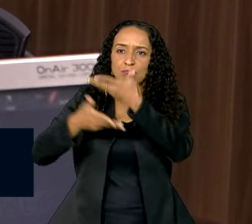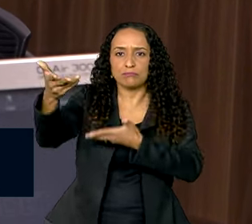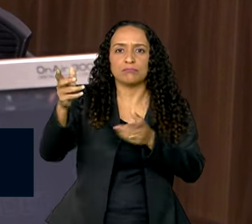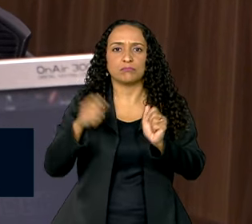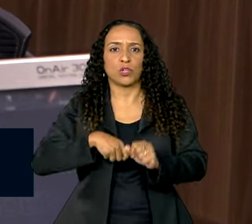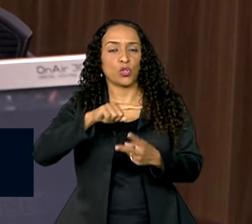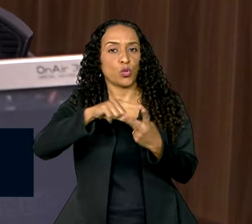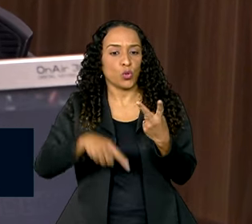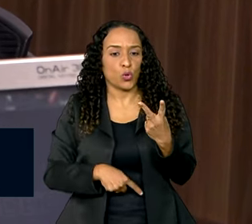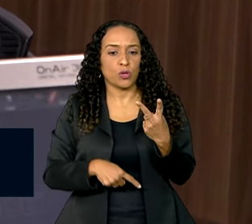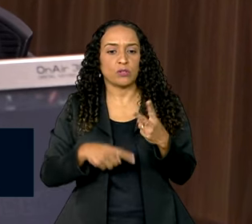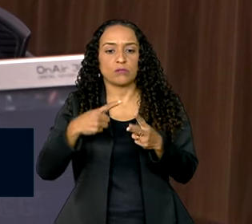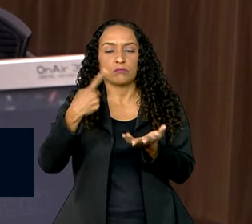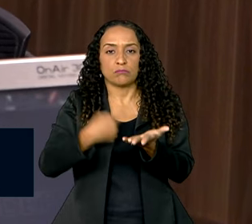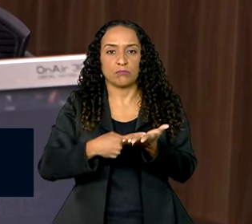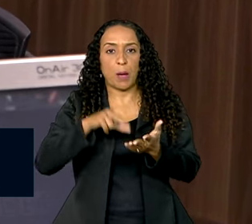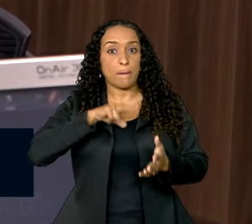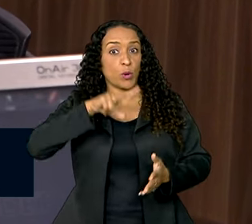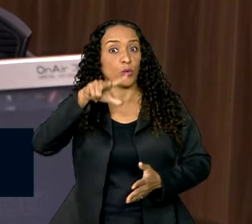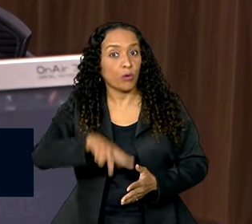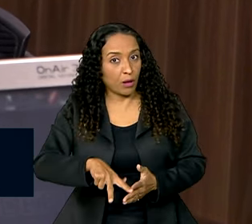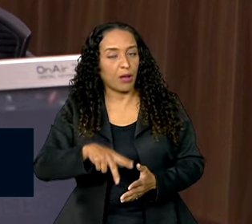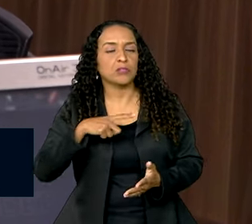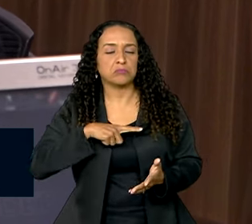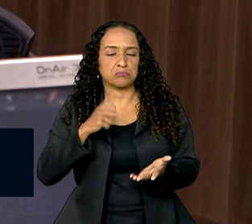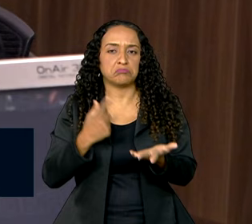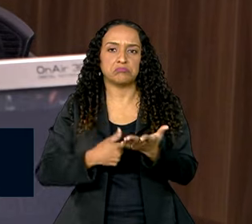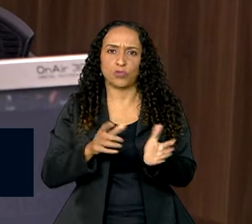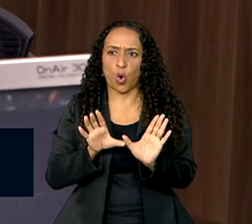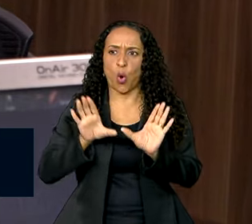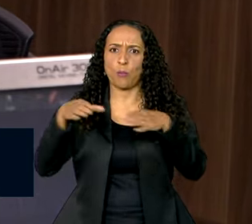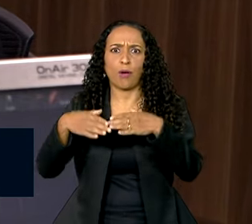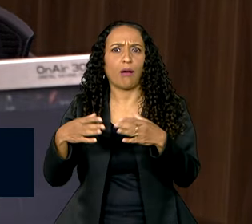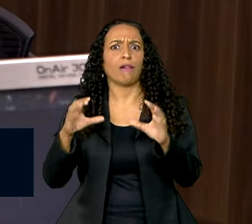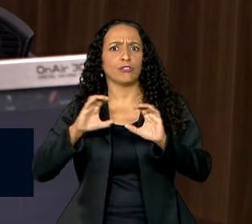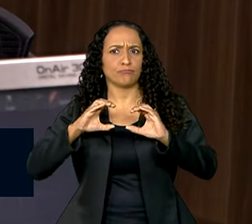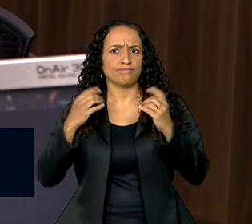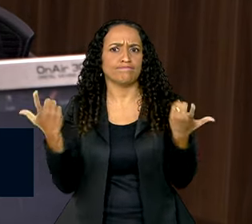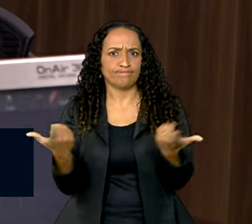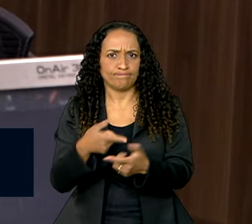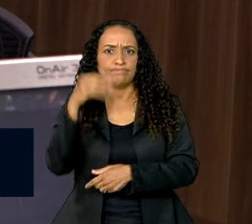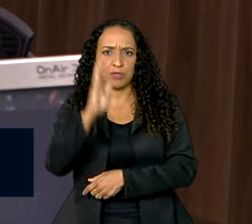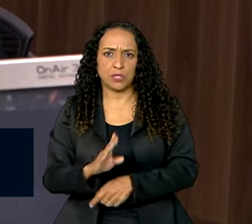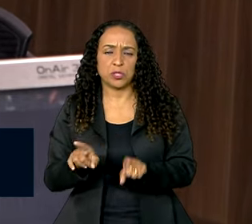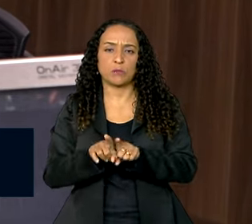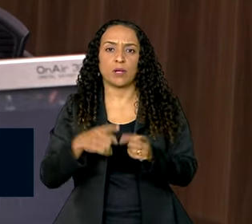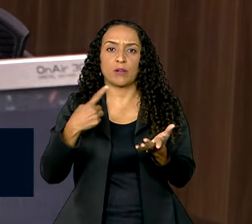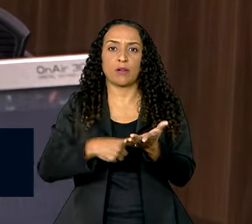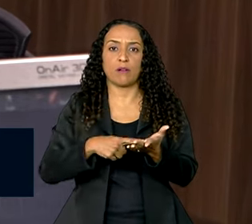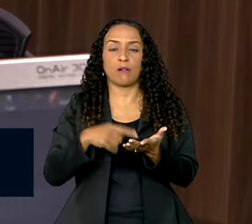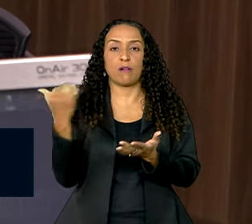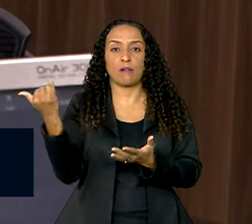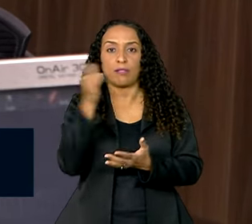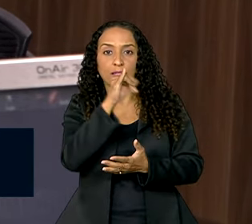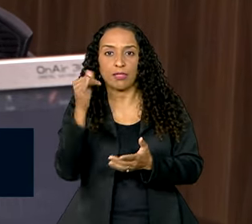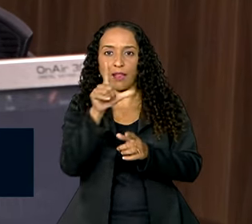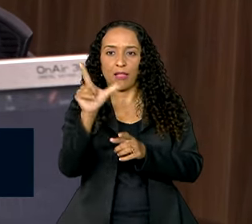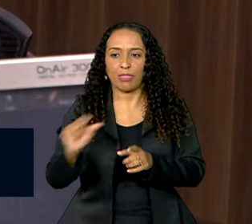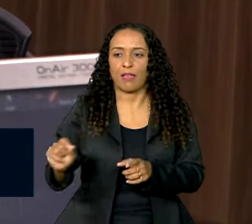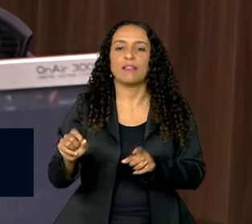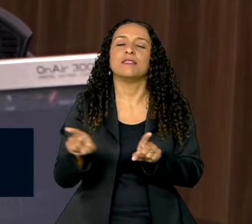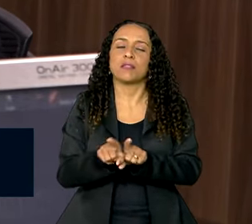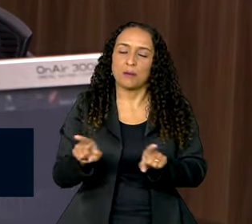destacar dois, como eu disse, o acordo com Portugal, né, que tem uma grande comunidade também brasileira, e o acordo também com a Itália, né, os